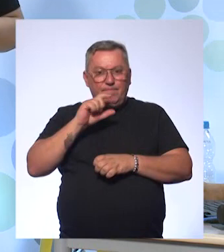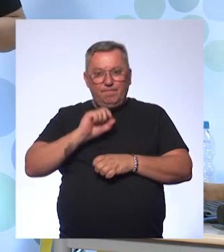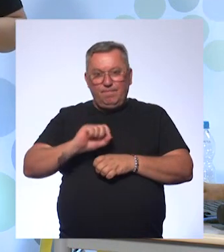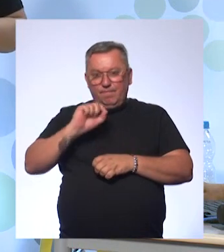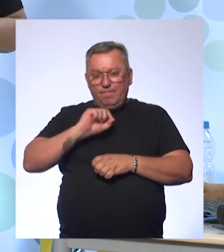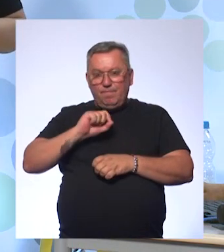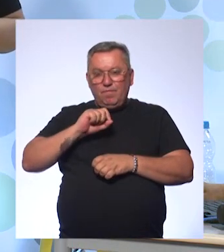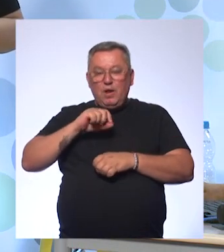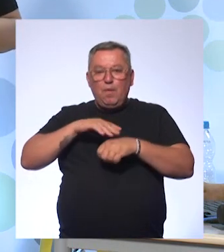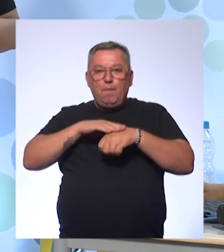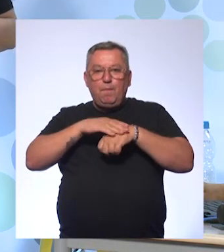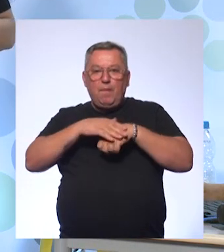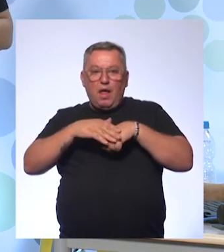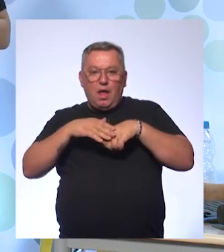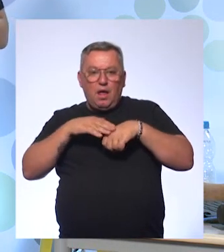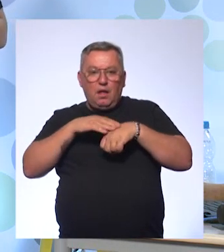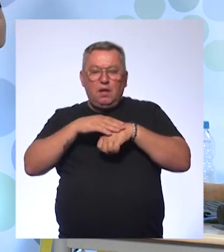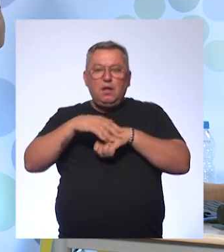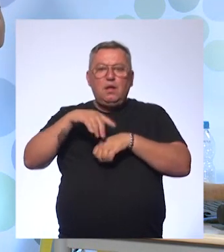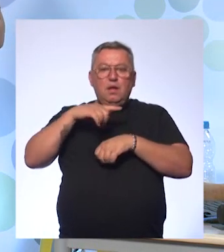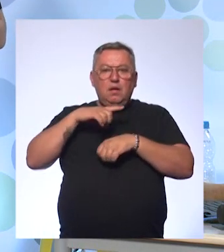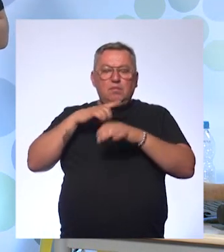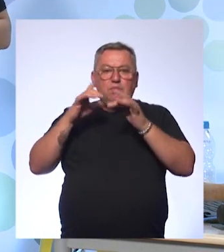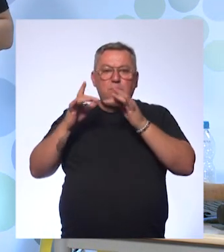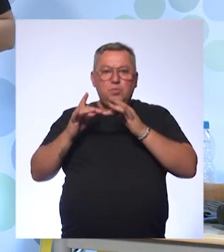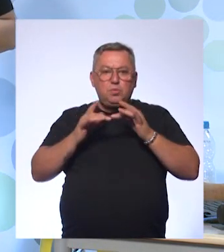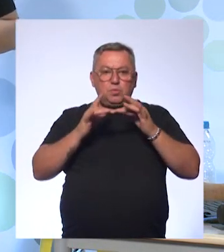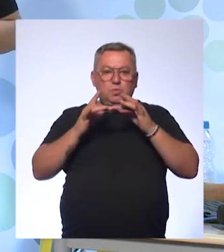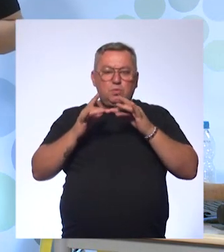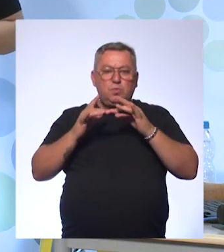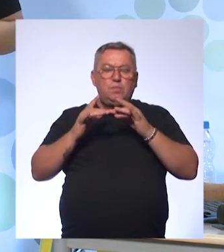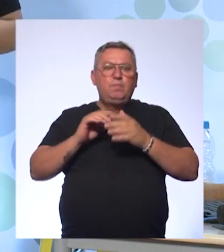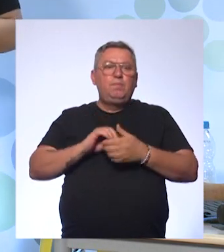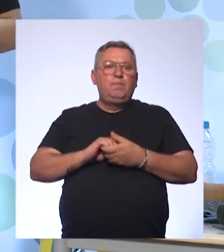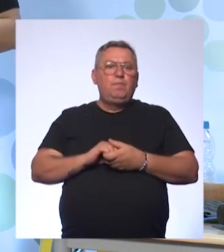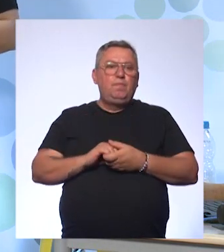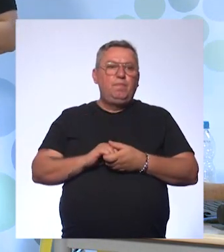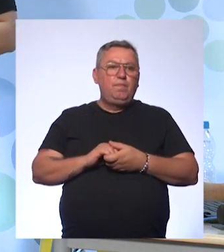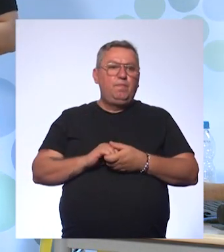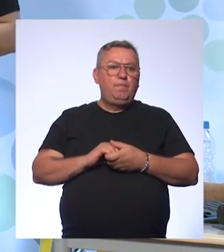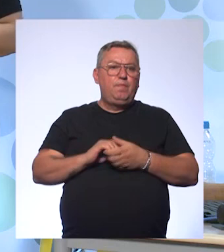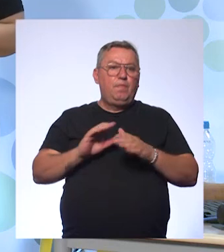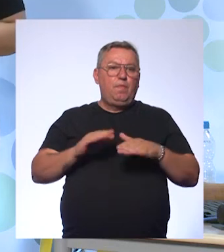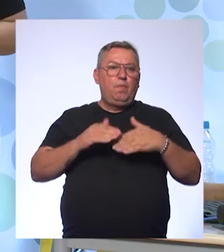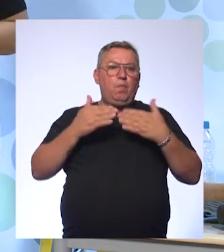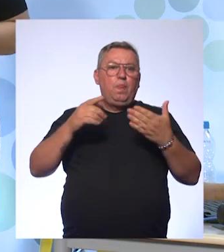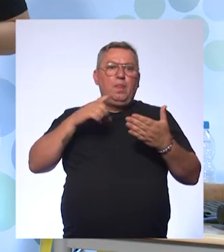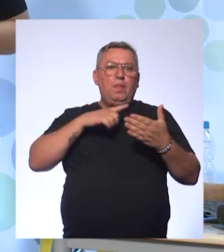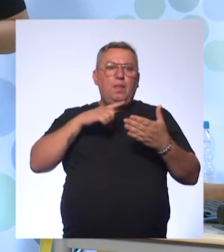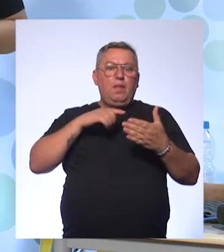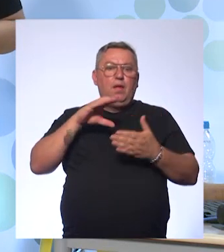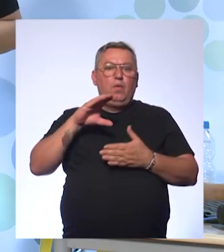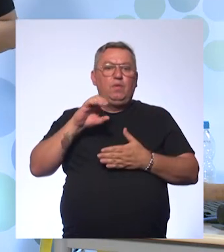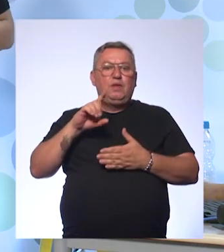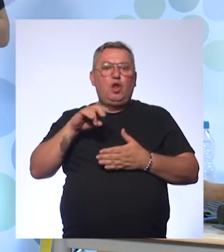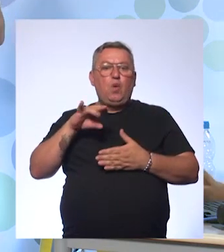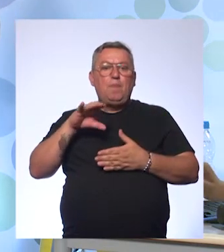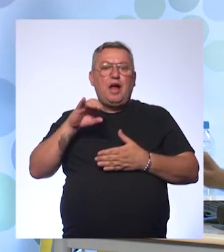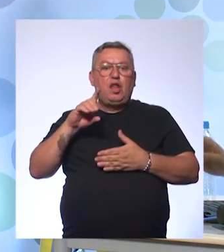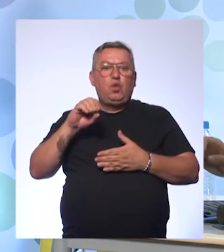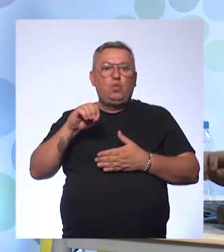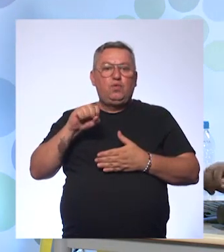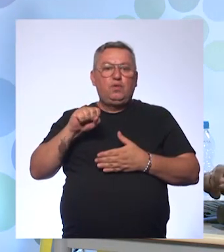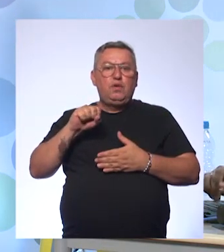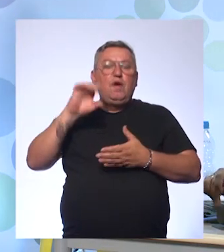na mesoderme têm contato com a parede da endoderme. E aí a gente tem os celomados verdadeiros, né, que